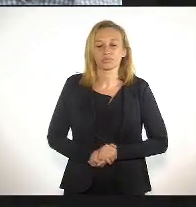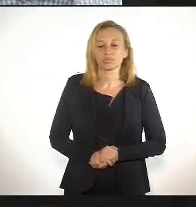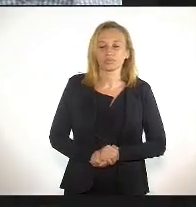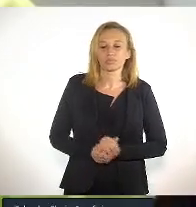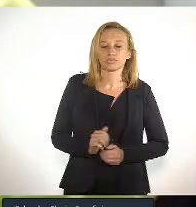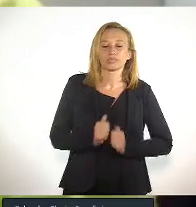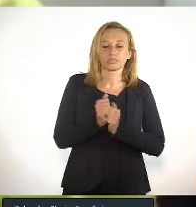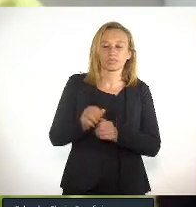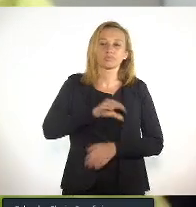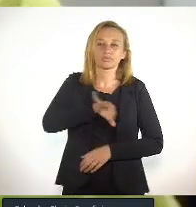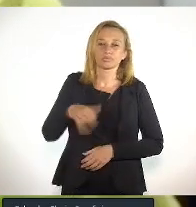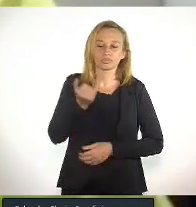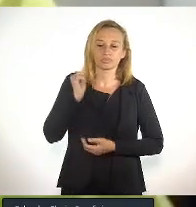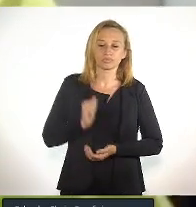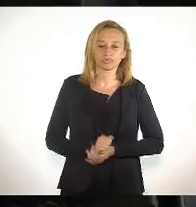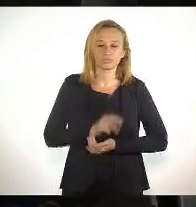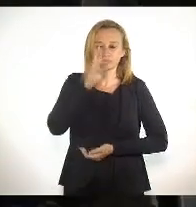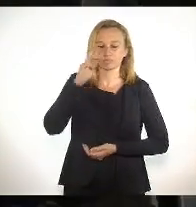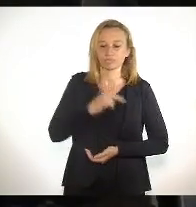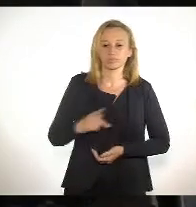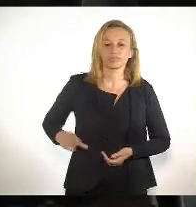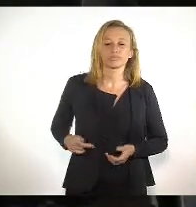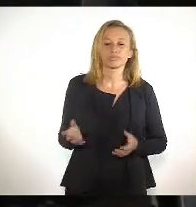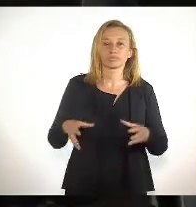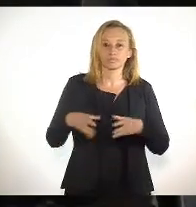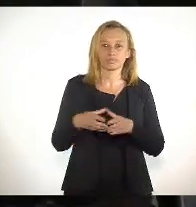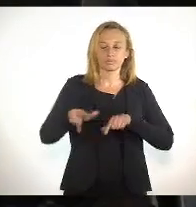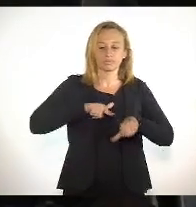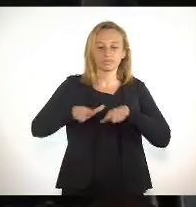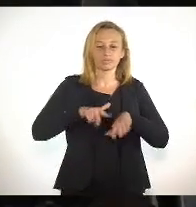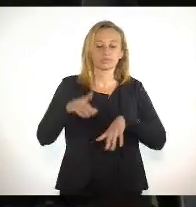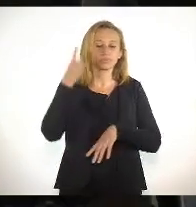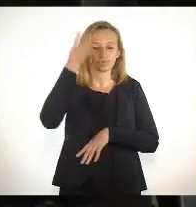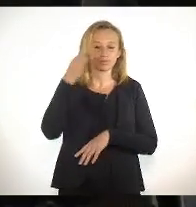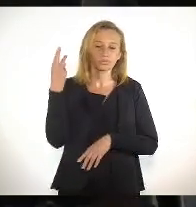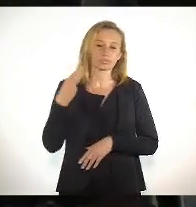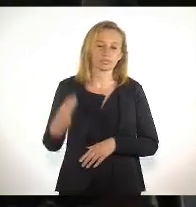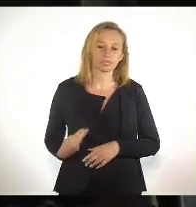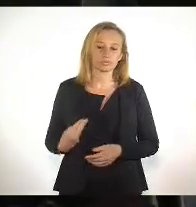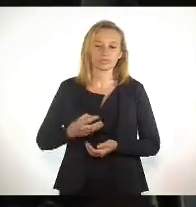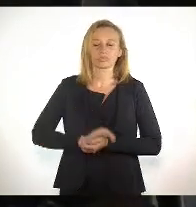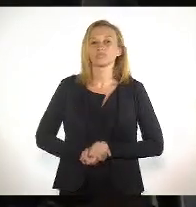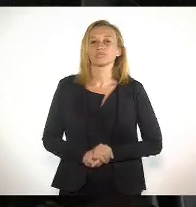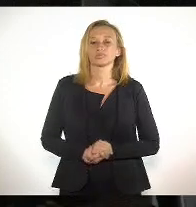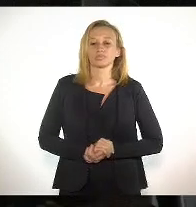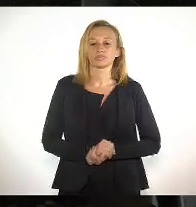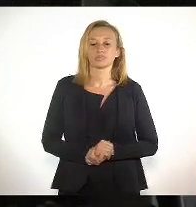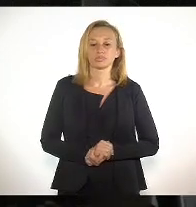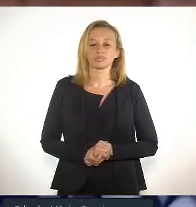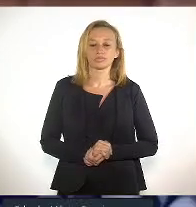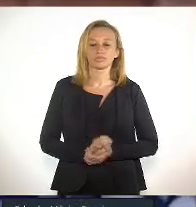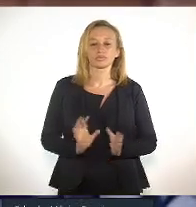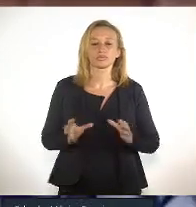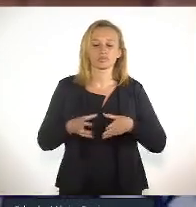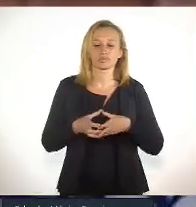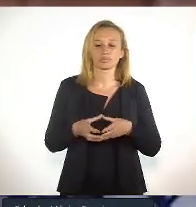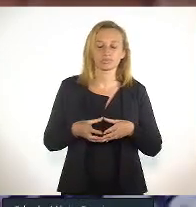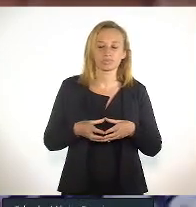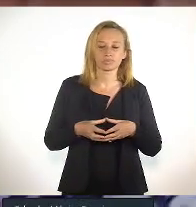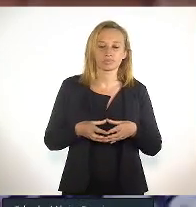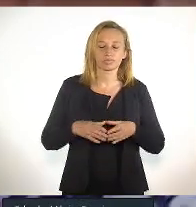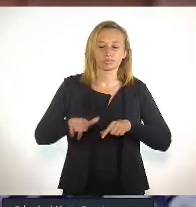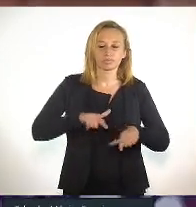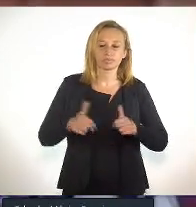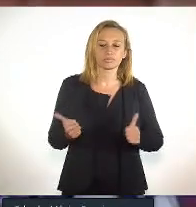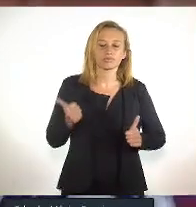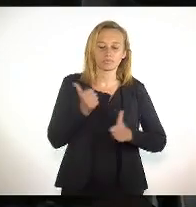Acompanho o parecer da CCJ, presidente. Pela Comissão de Trabalho, deputada Mônica Francisco. Parecer da Comissão de Trabalho, acompanho o